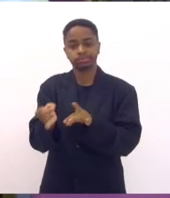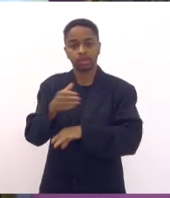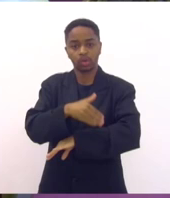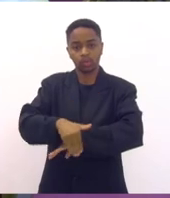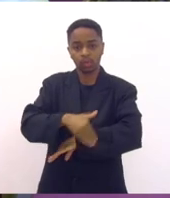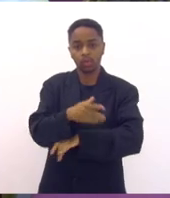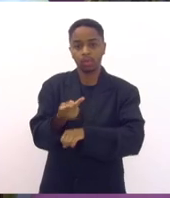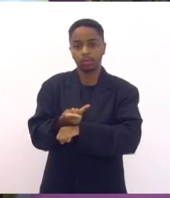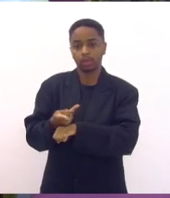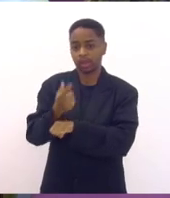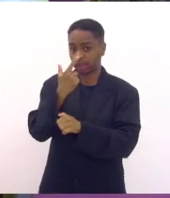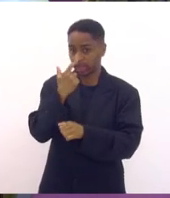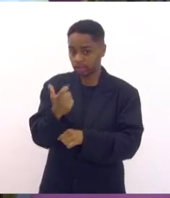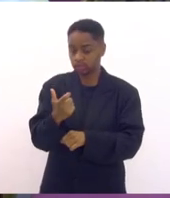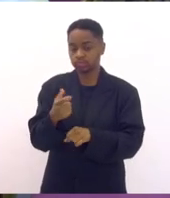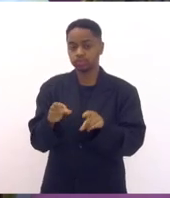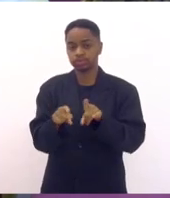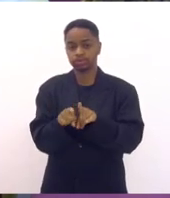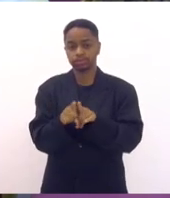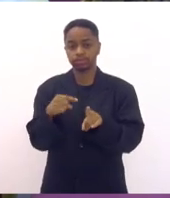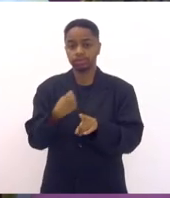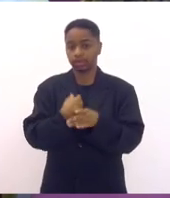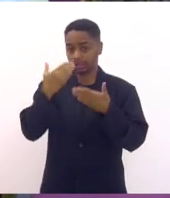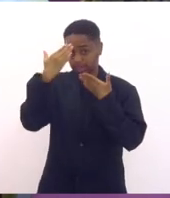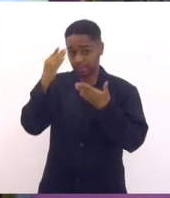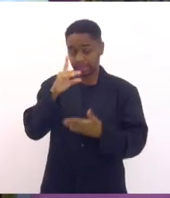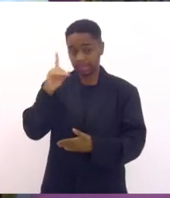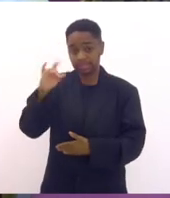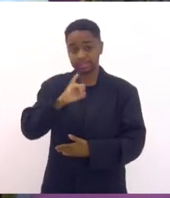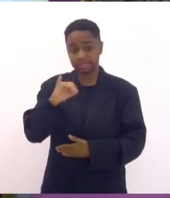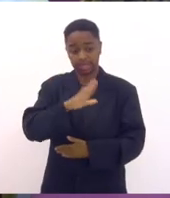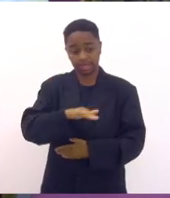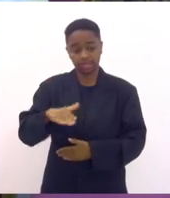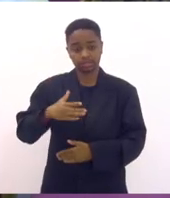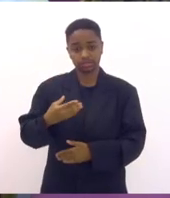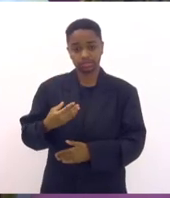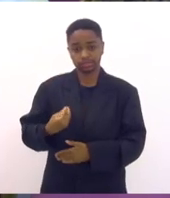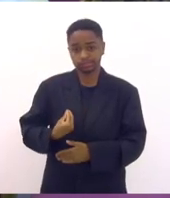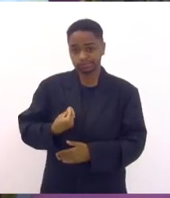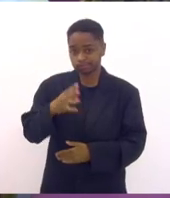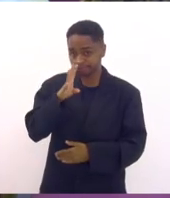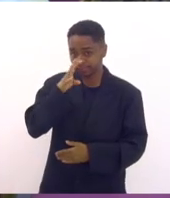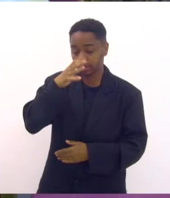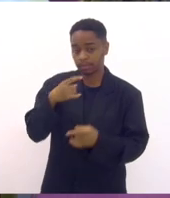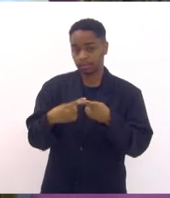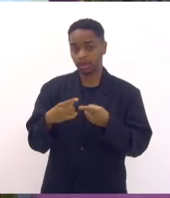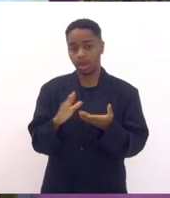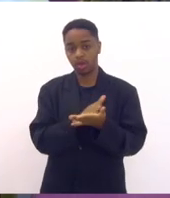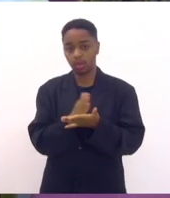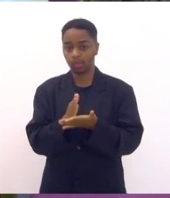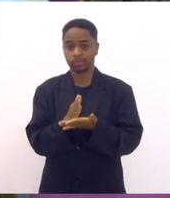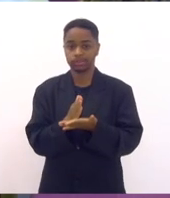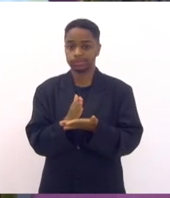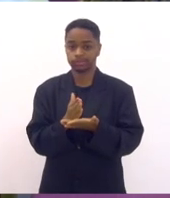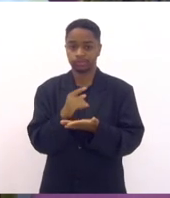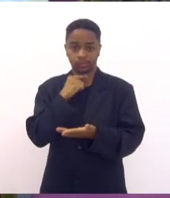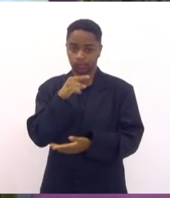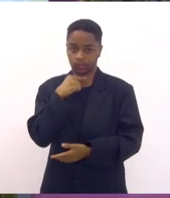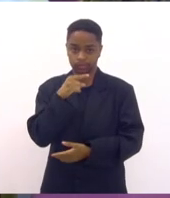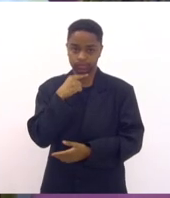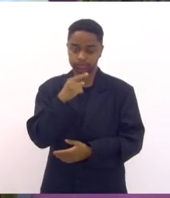lixeira e que a gente dá graças a Deus quando essas crianças sobrevivem algumas não conhecem não